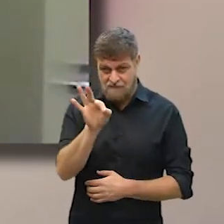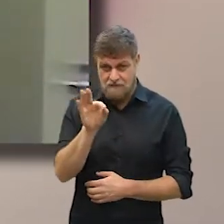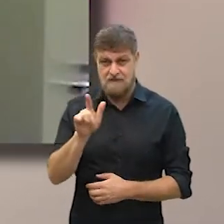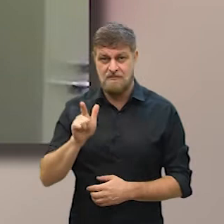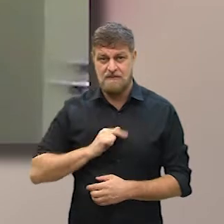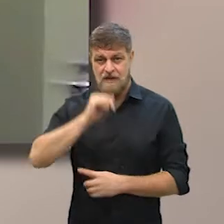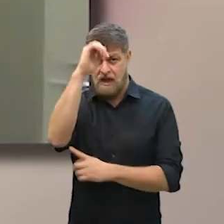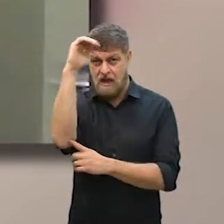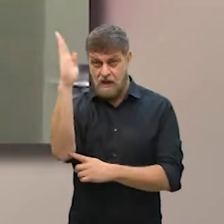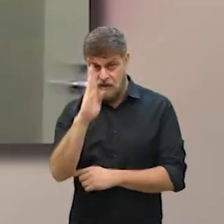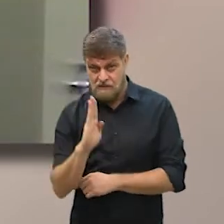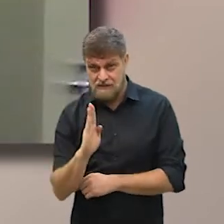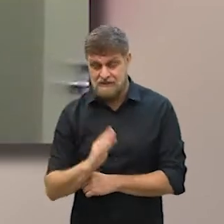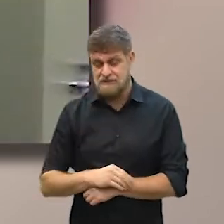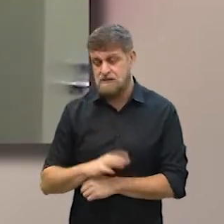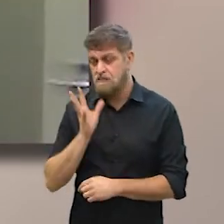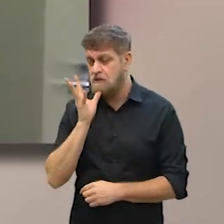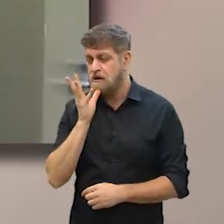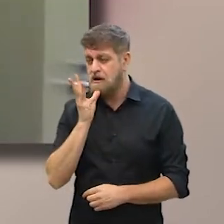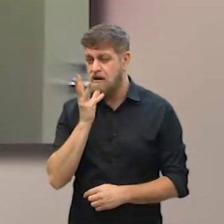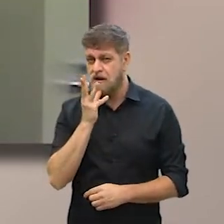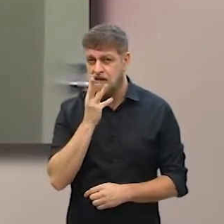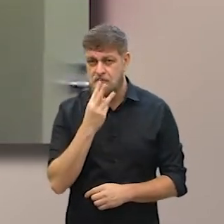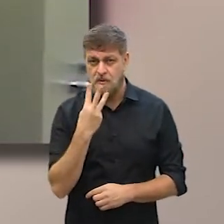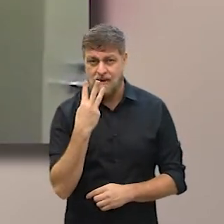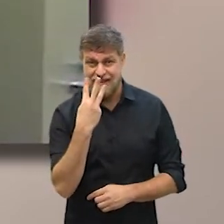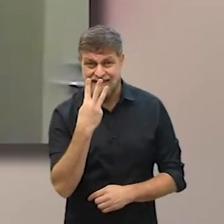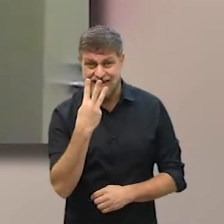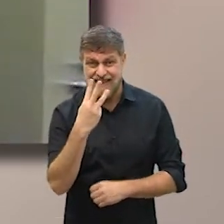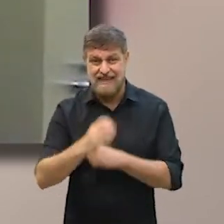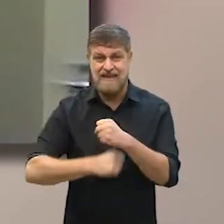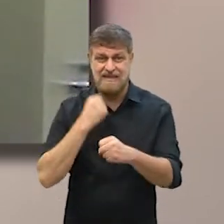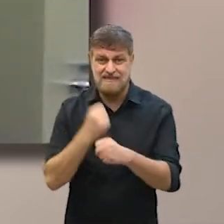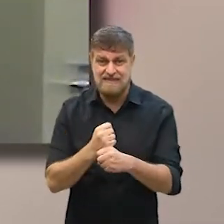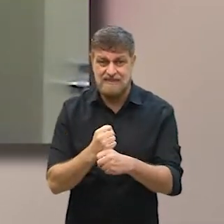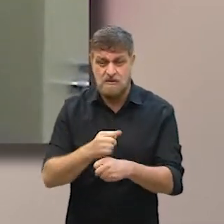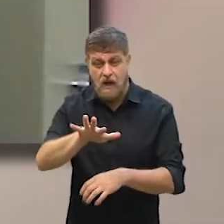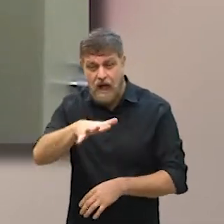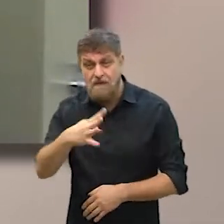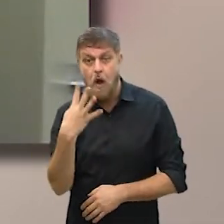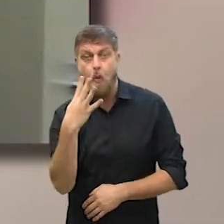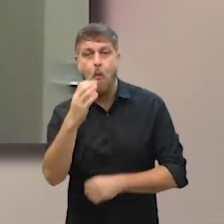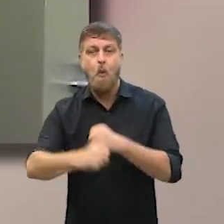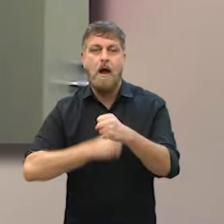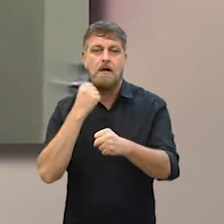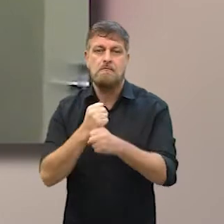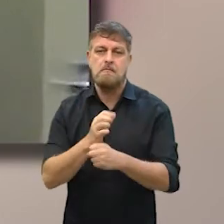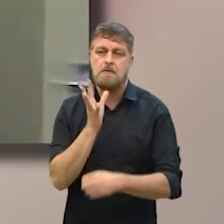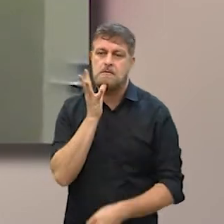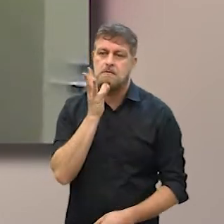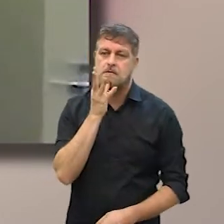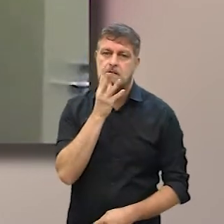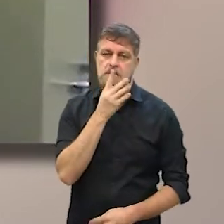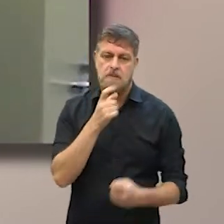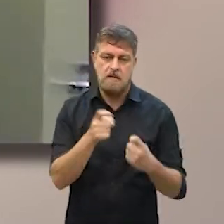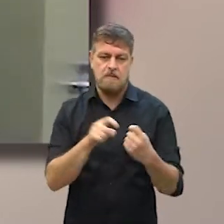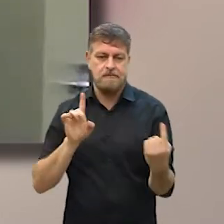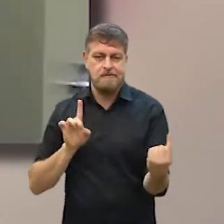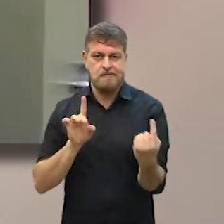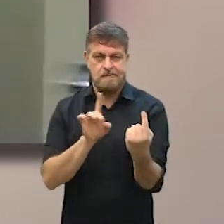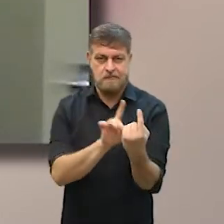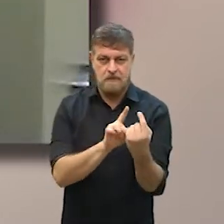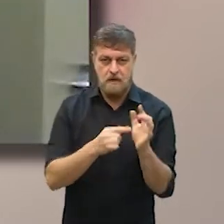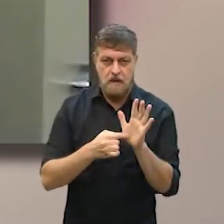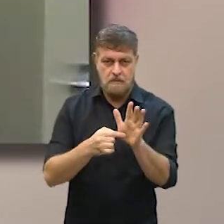Brasil sugerindo assim que a demora para o diagnóstico entre presa quatro anos então a indicando geral